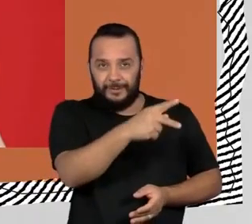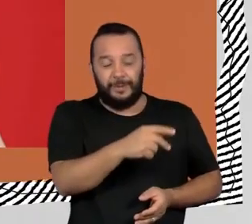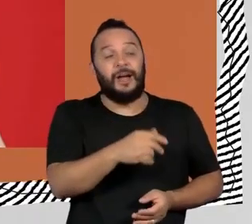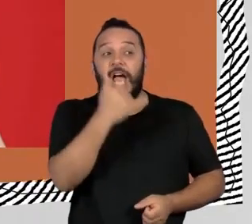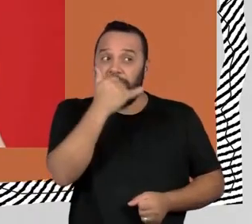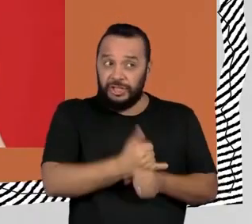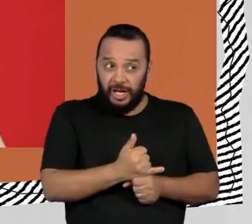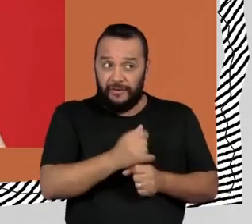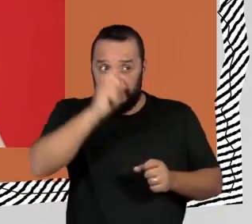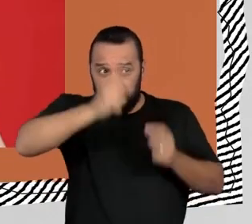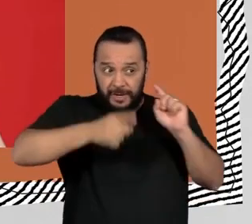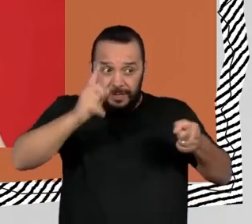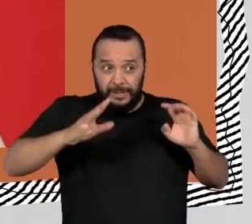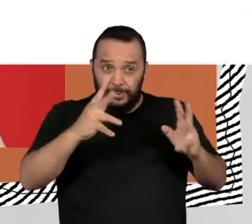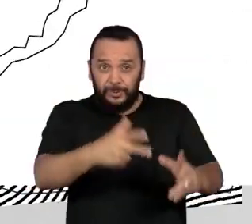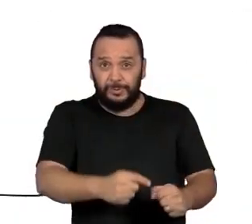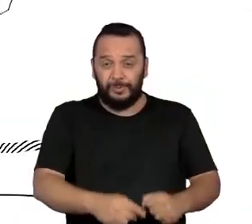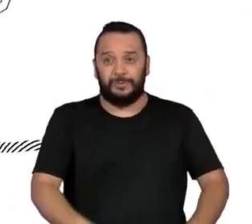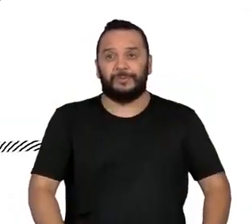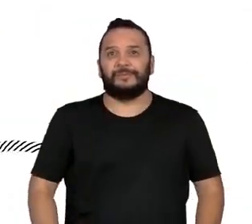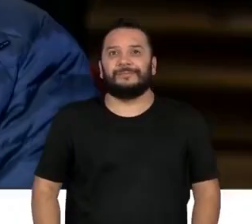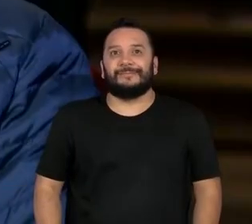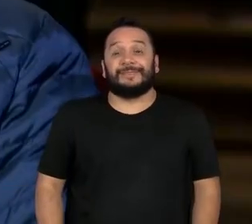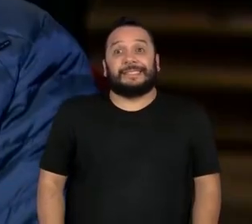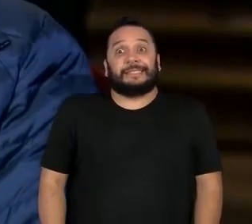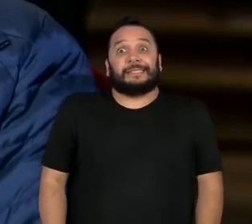é a chefona mesmo ela manda em tudo não